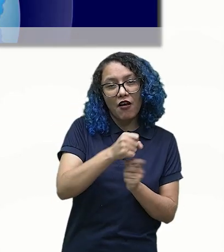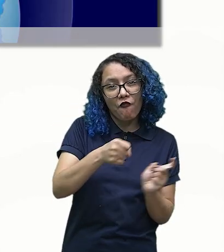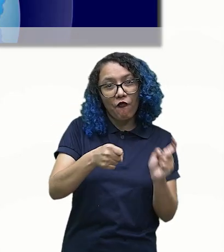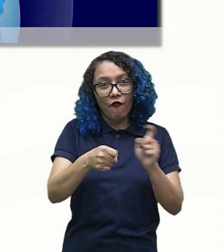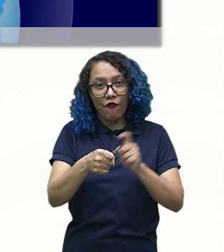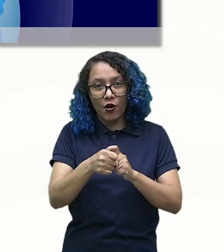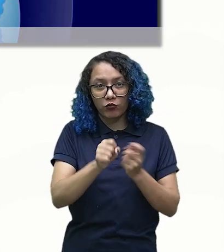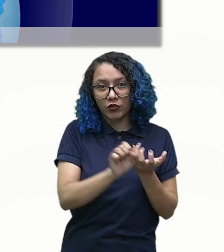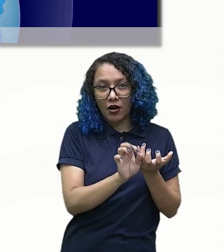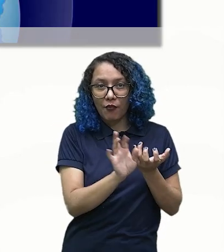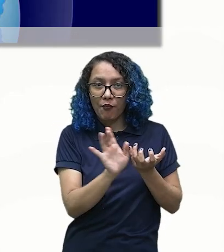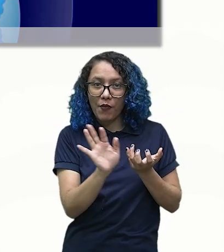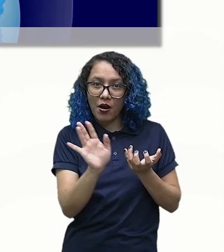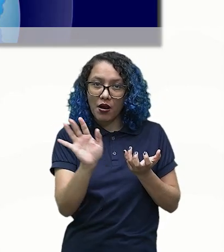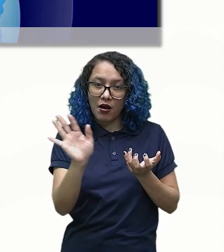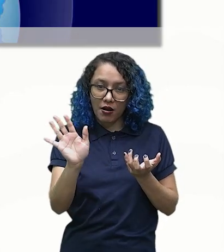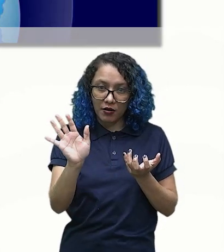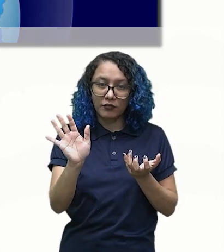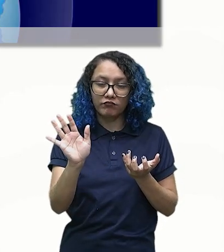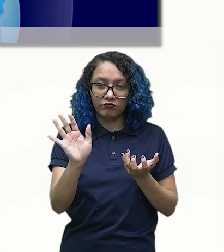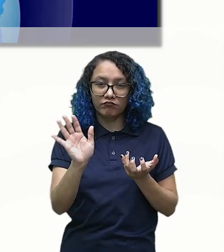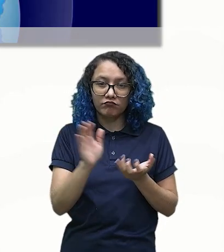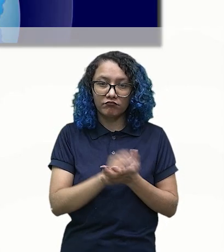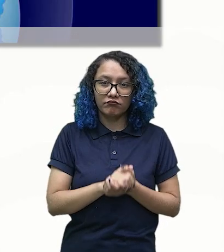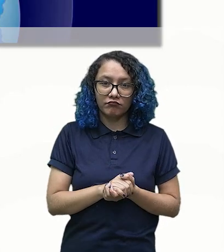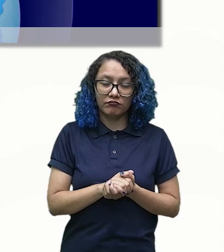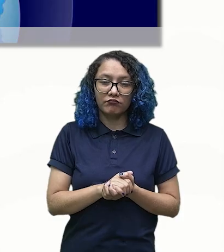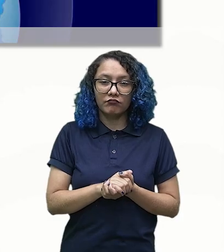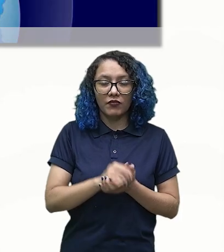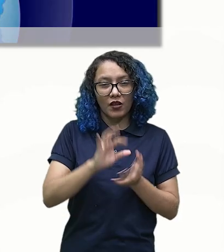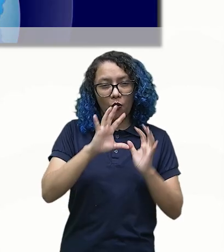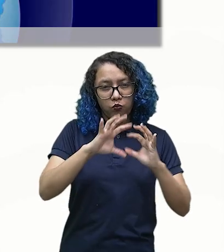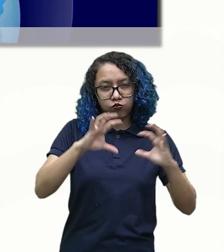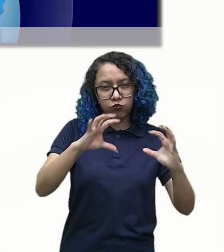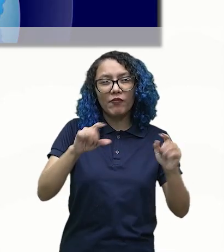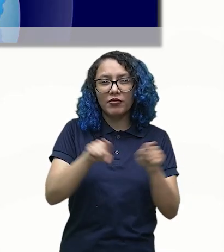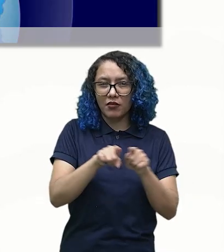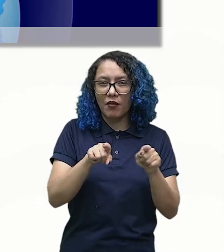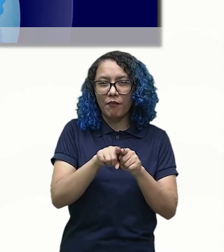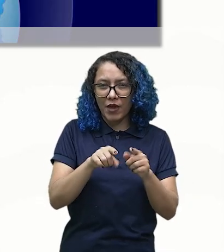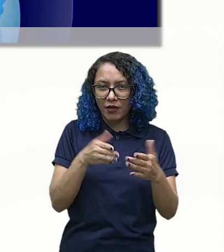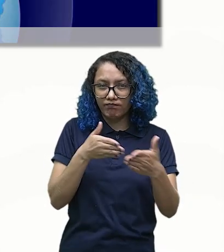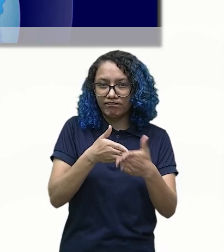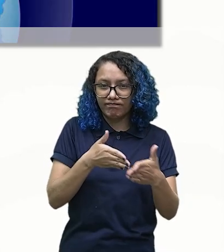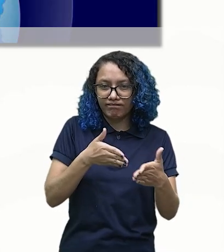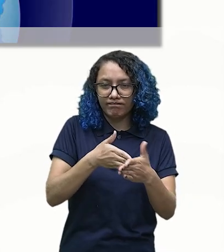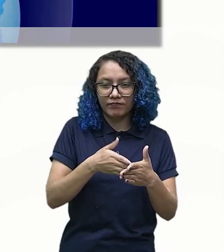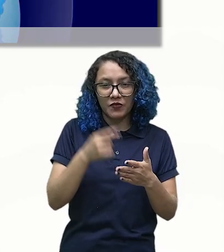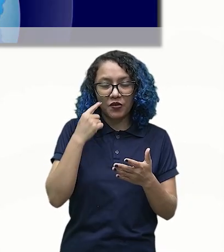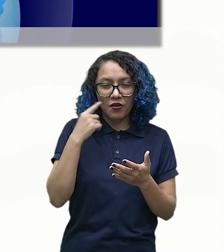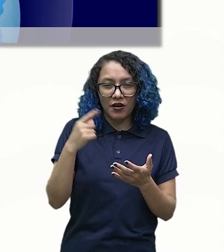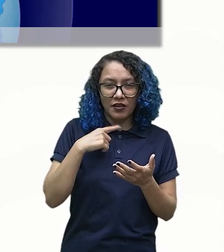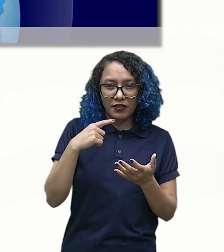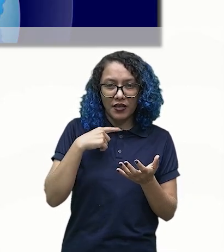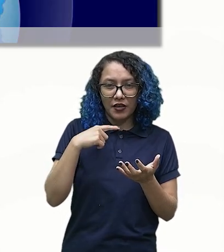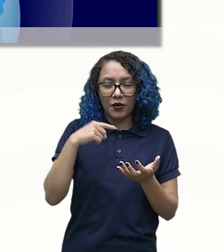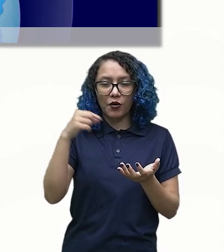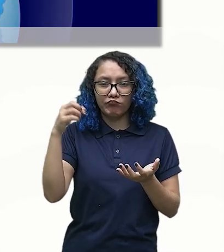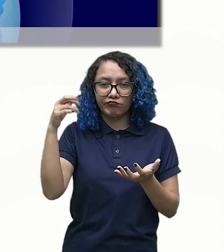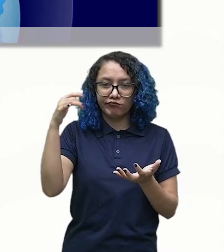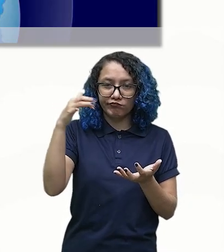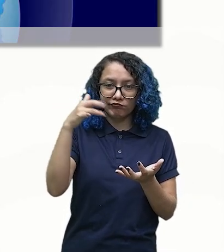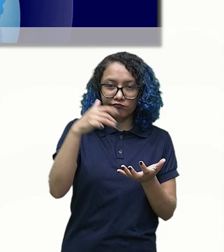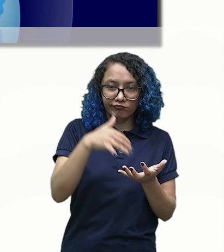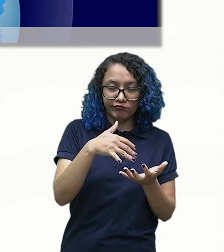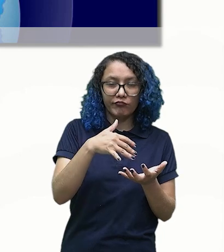atmosfera. Parte dessa energia está sendo barrada pelas nuvens e logo em seguida, percebam a seta em vermelho retornando para a